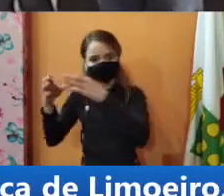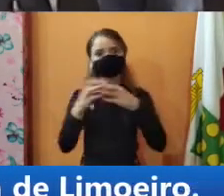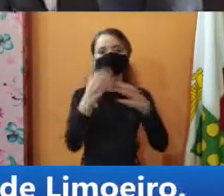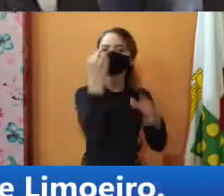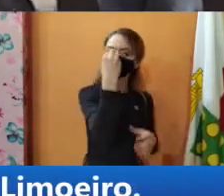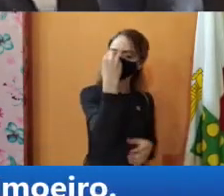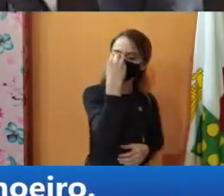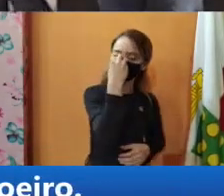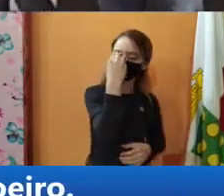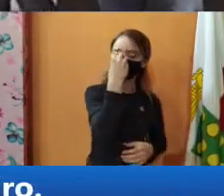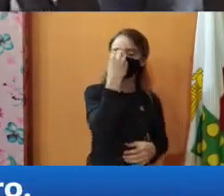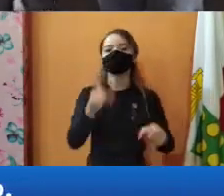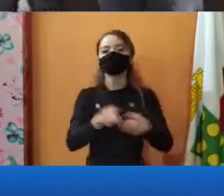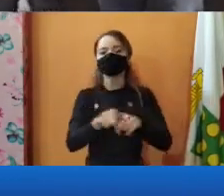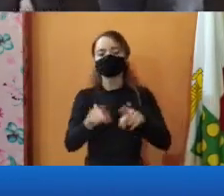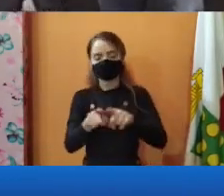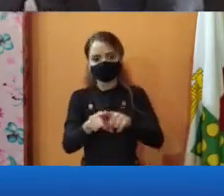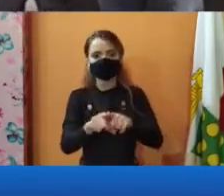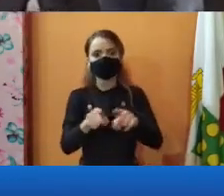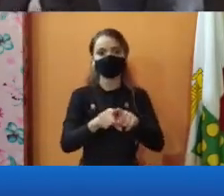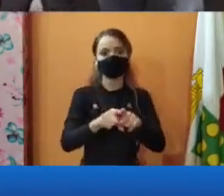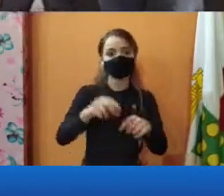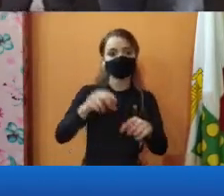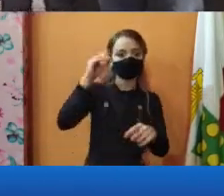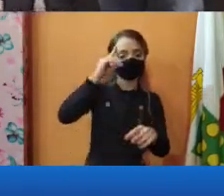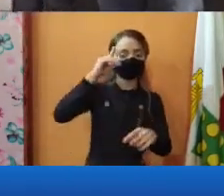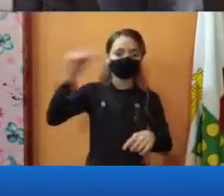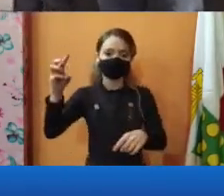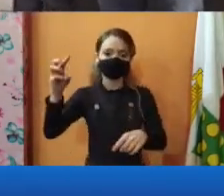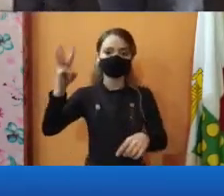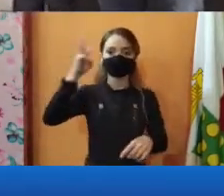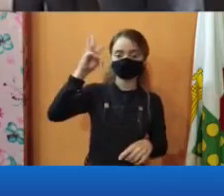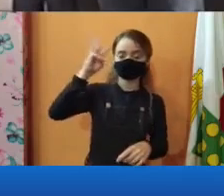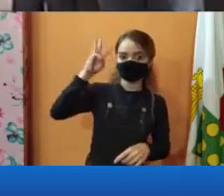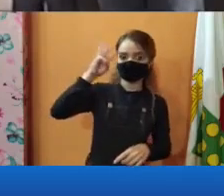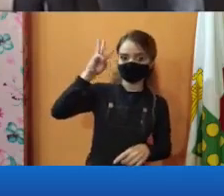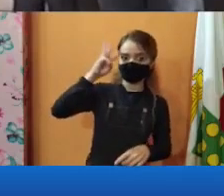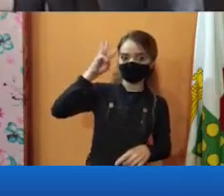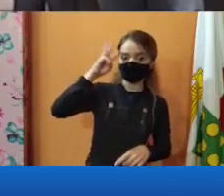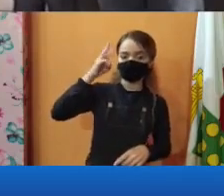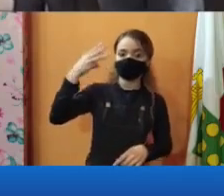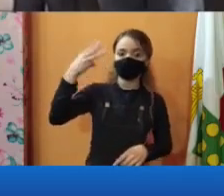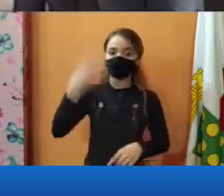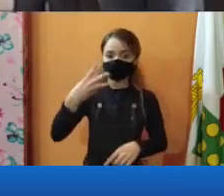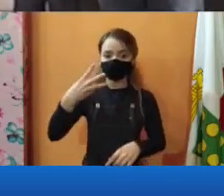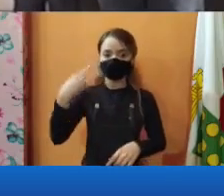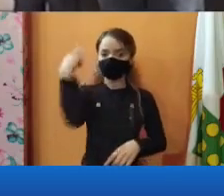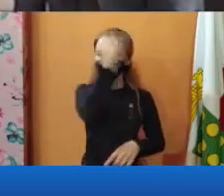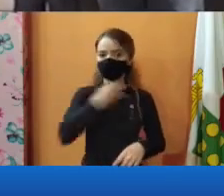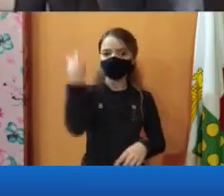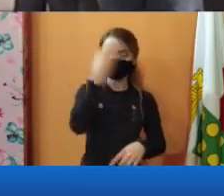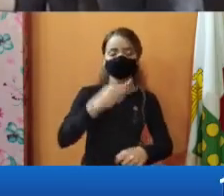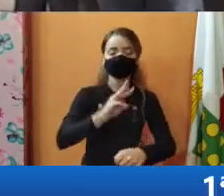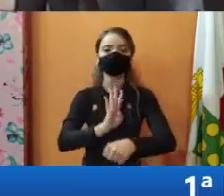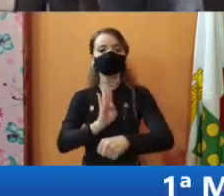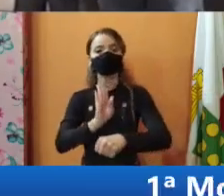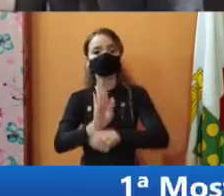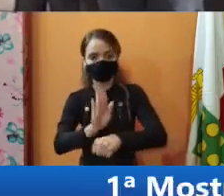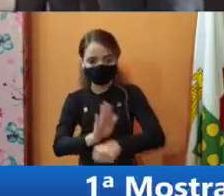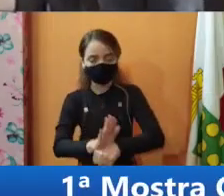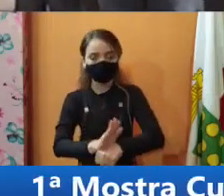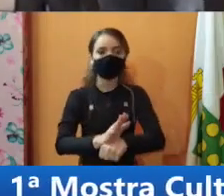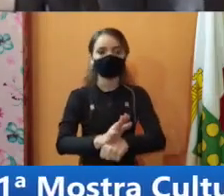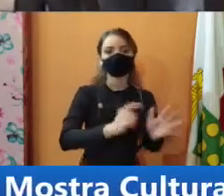Chililique, que terça-feira teremos a partir das 3 horas da tarde o lançamento desse